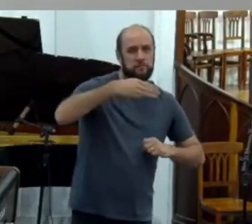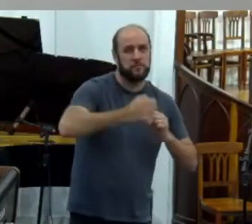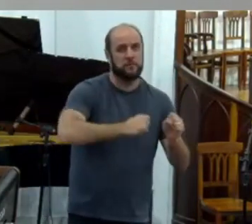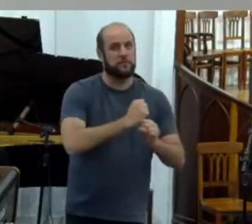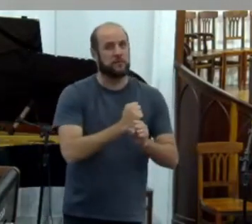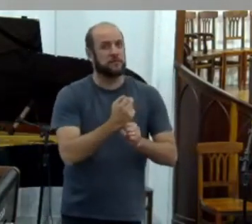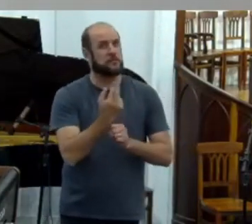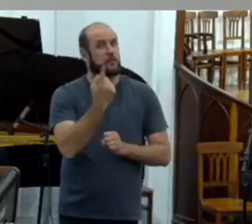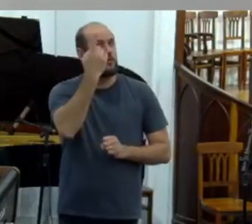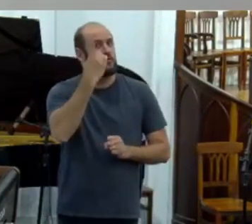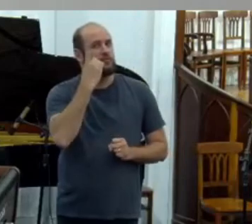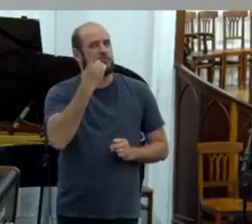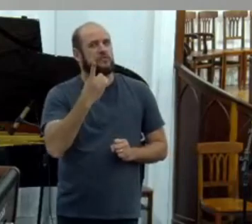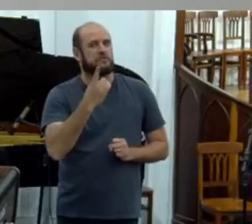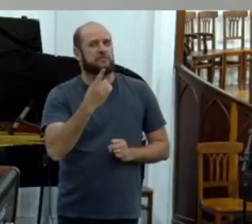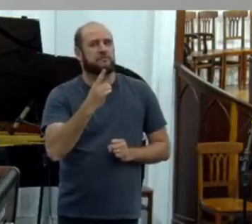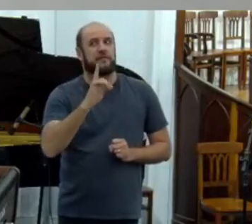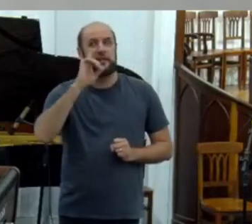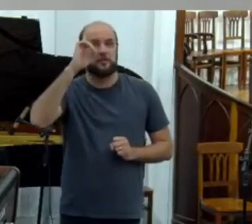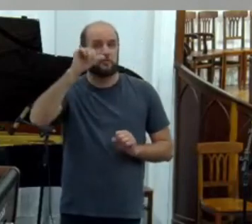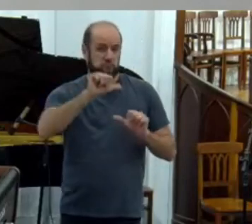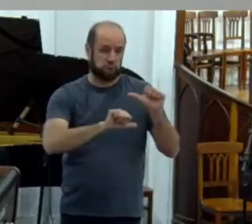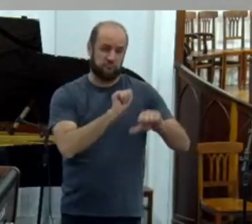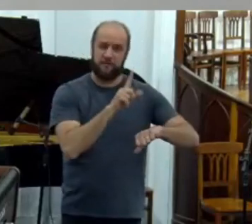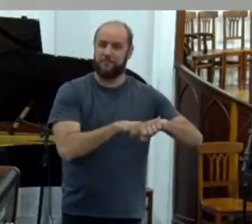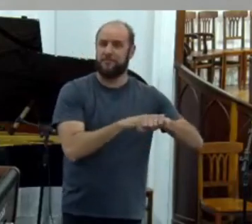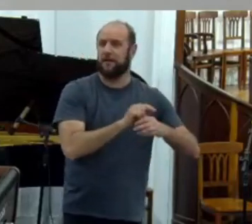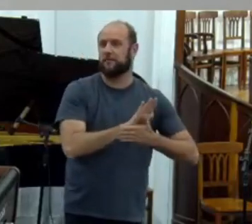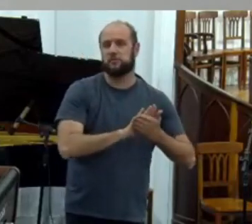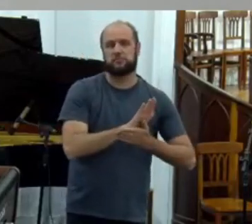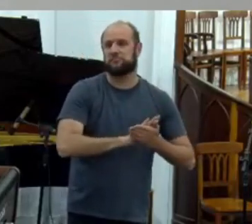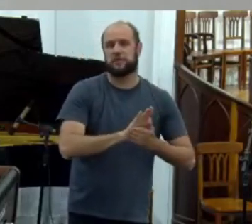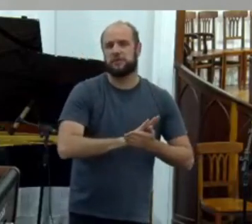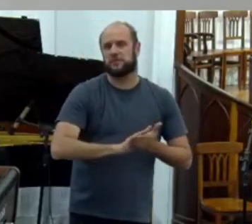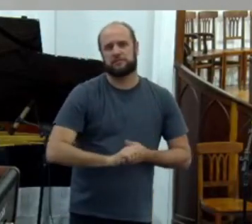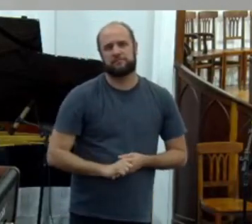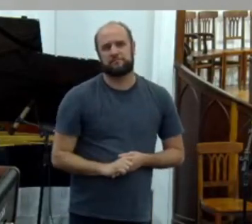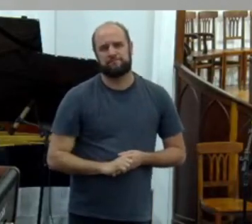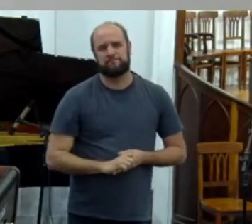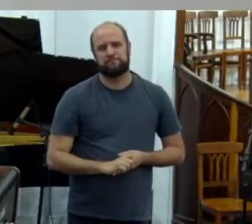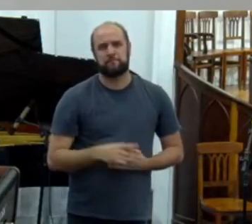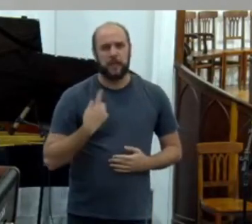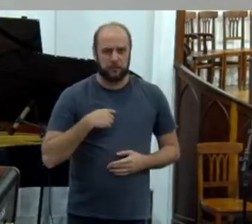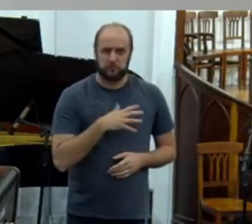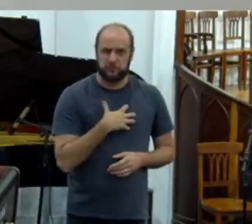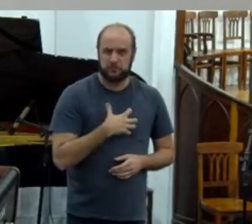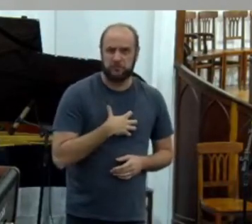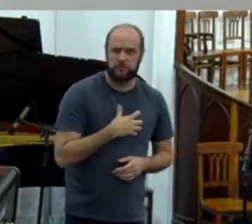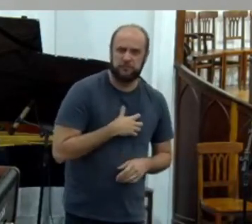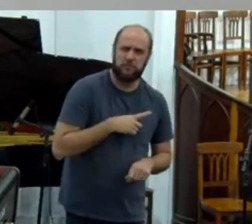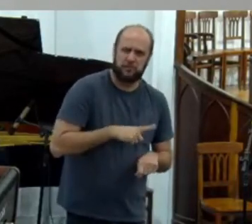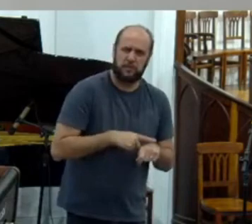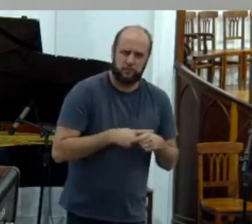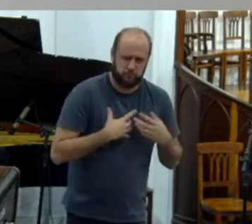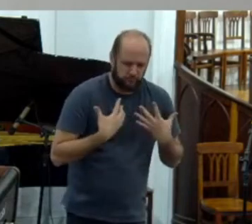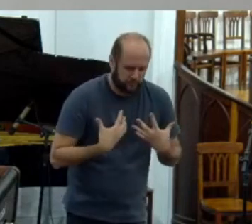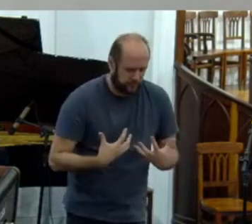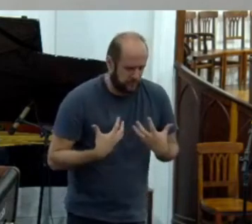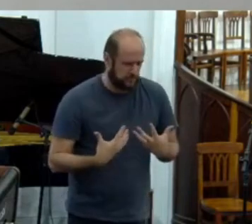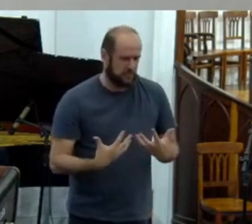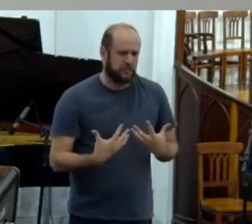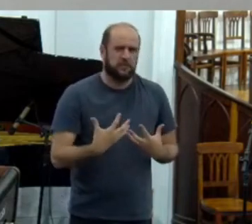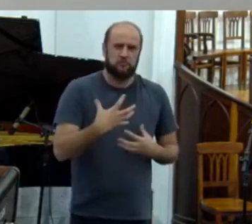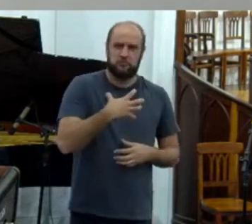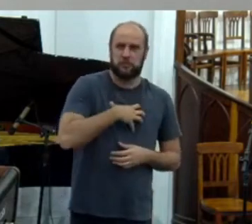Ele não é afetado pelo tempo. O tempo afeta o nosso corpo, o tempo afeta a nossa forma